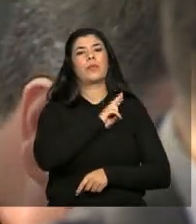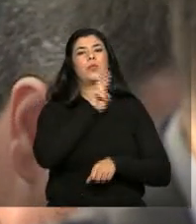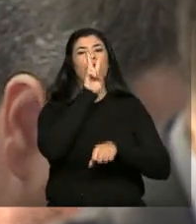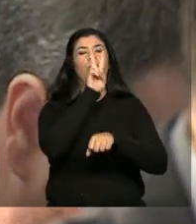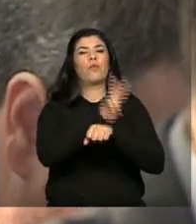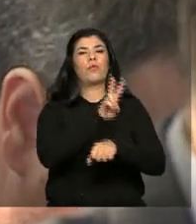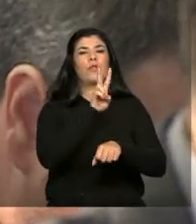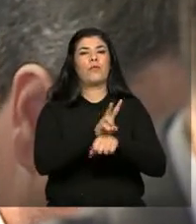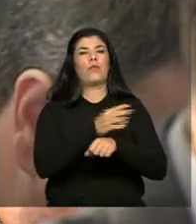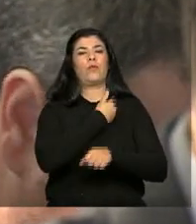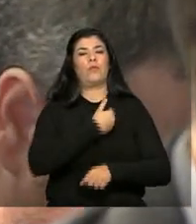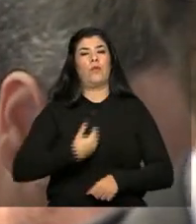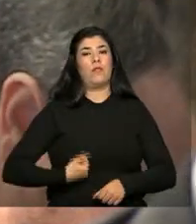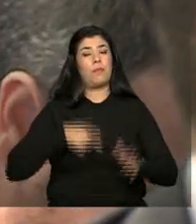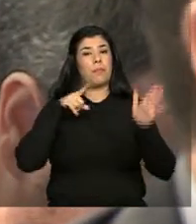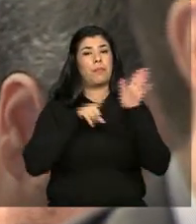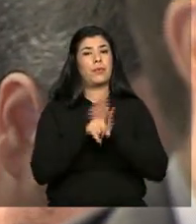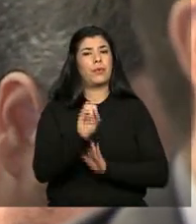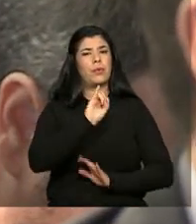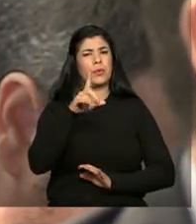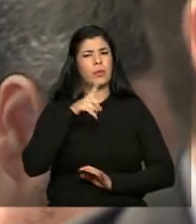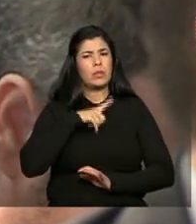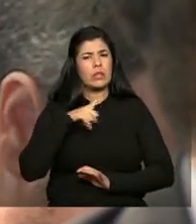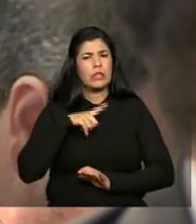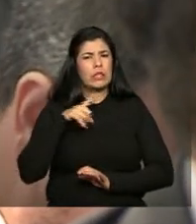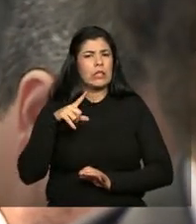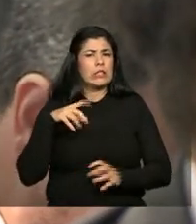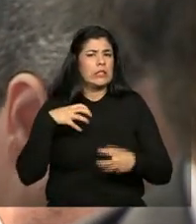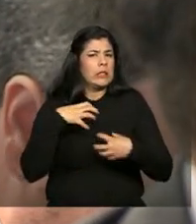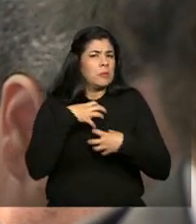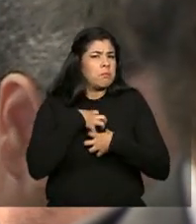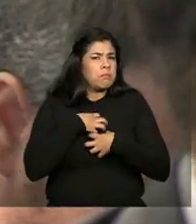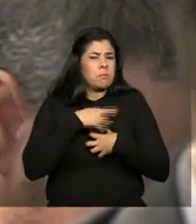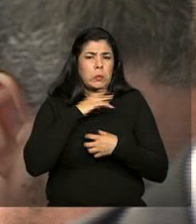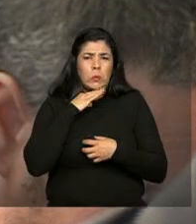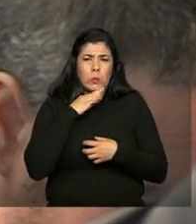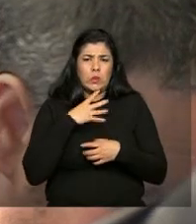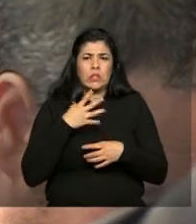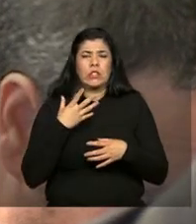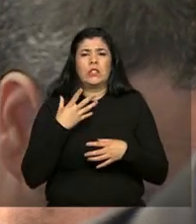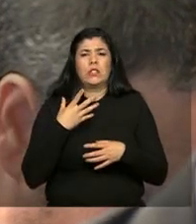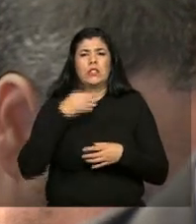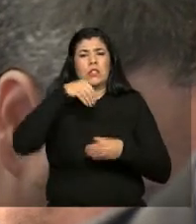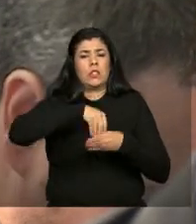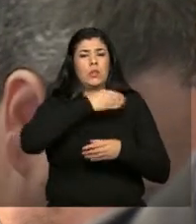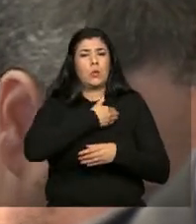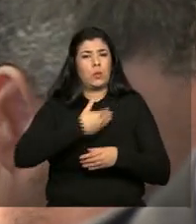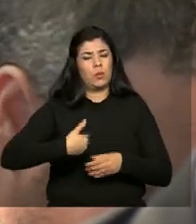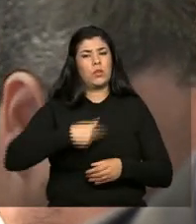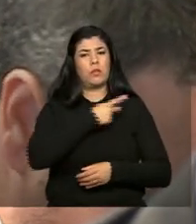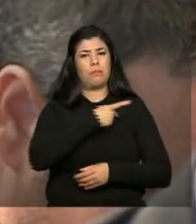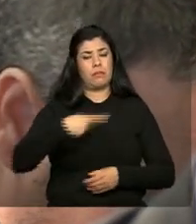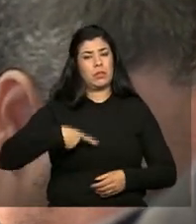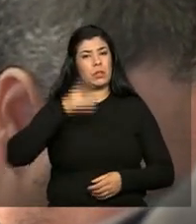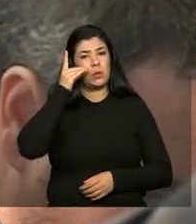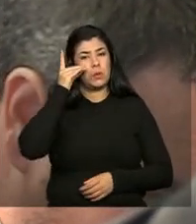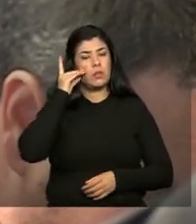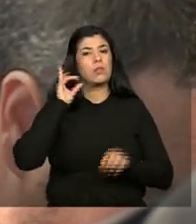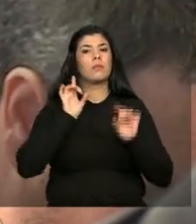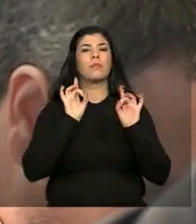governo e perguntar se há algum desconforto por parte do governo da presidente Dilma